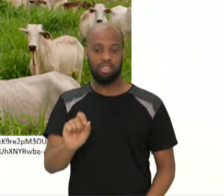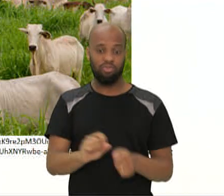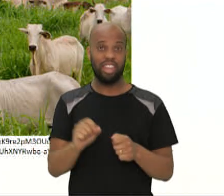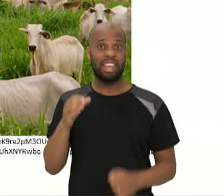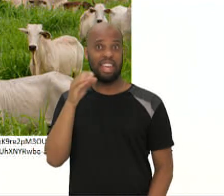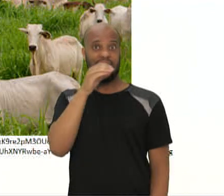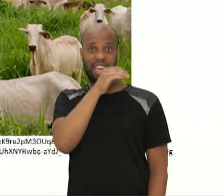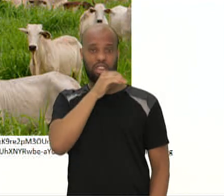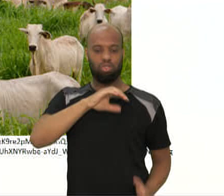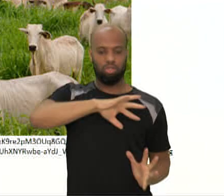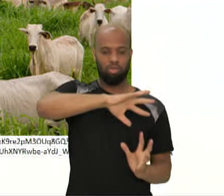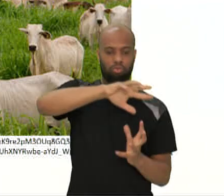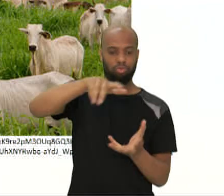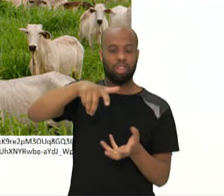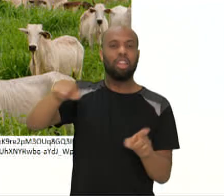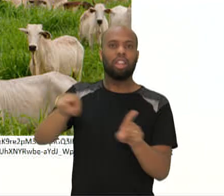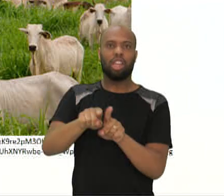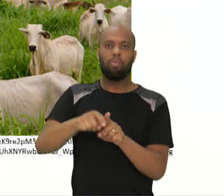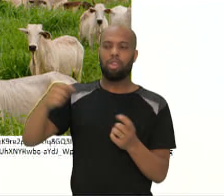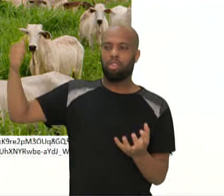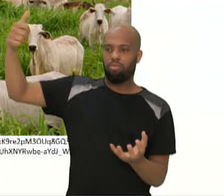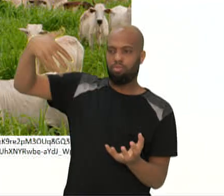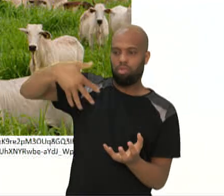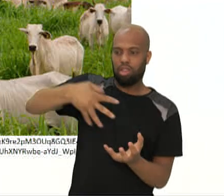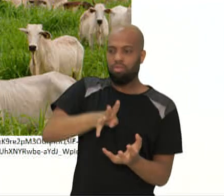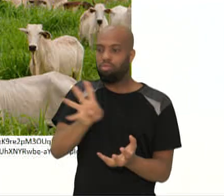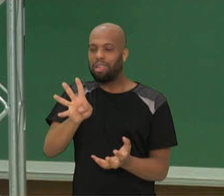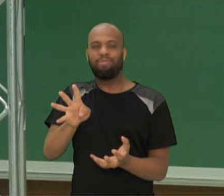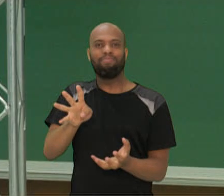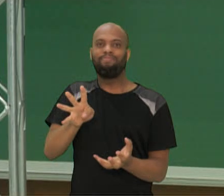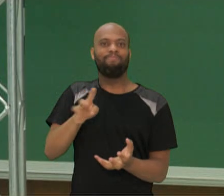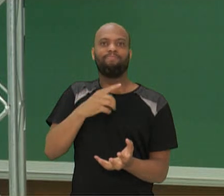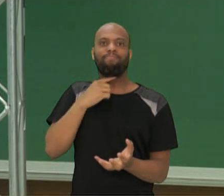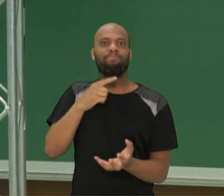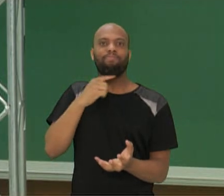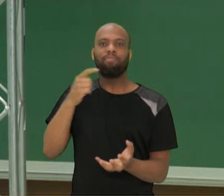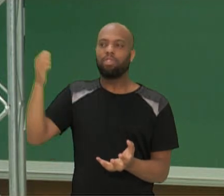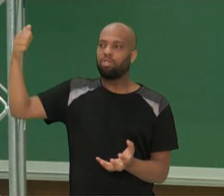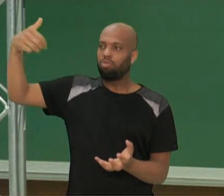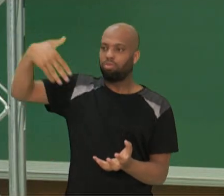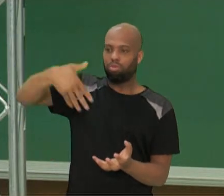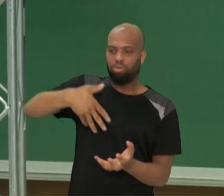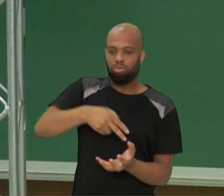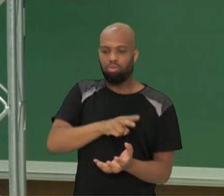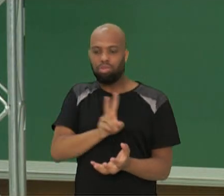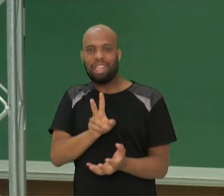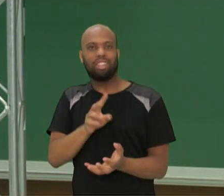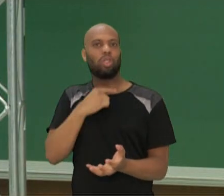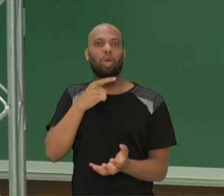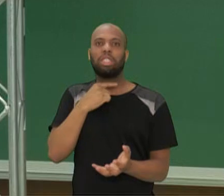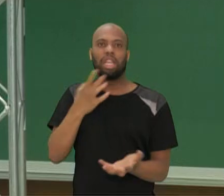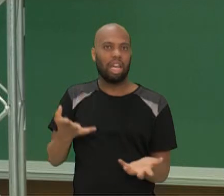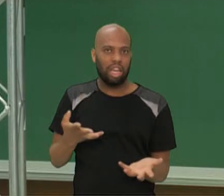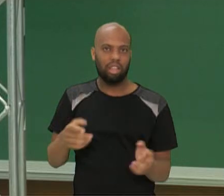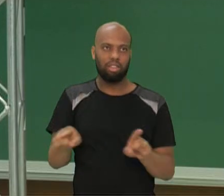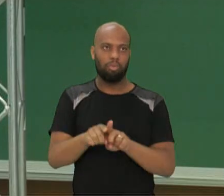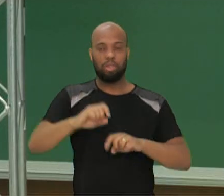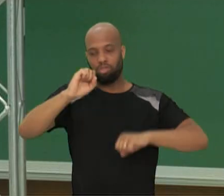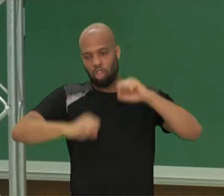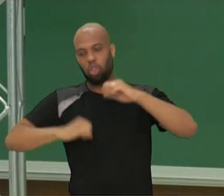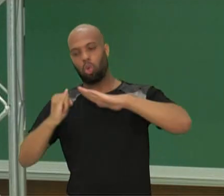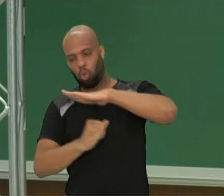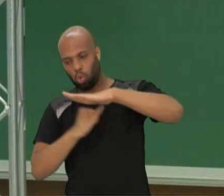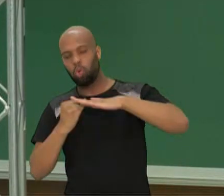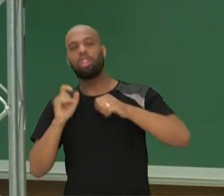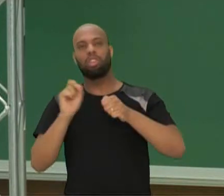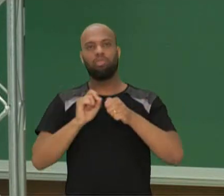global e o efeito estufa. Então nós temos duas imagens ali que você vai ver, vai visualizar. Uma delas da atividade industrial, que nós sabemos